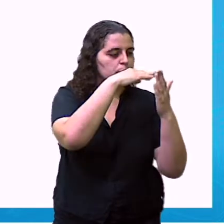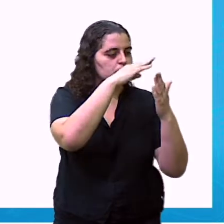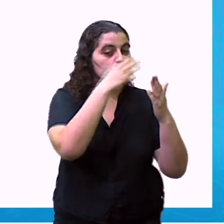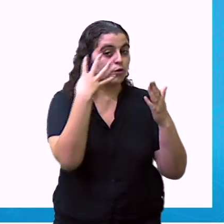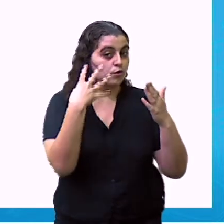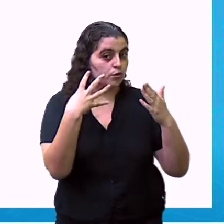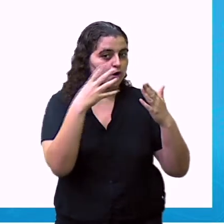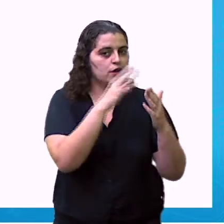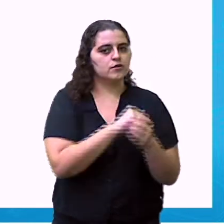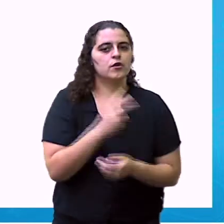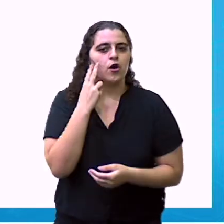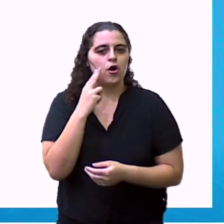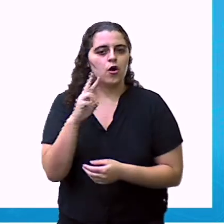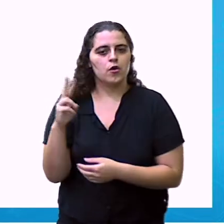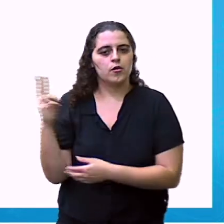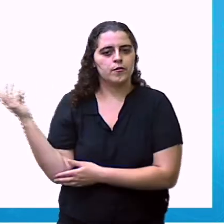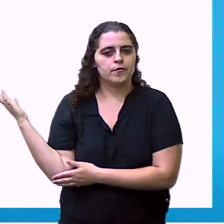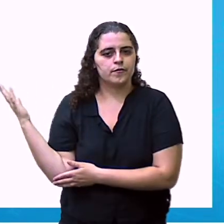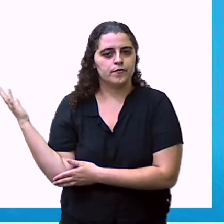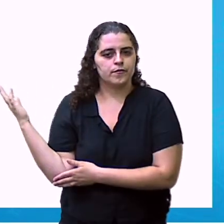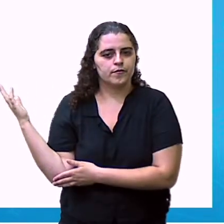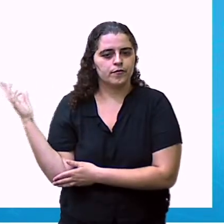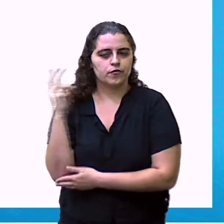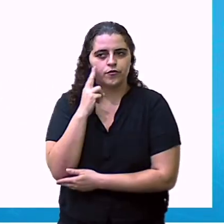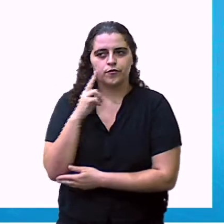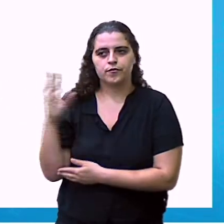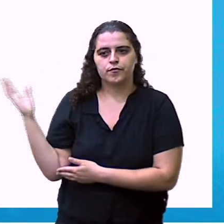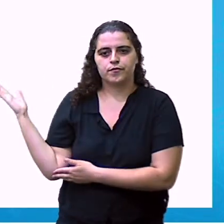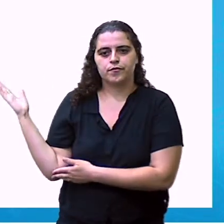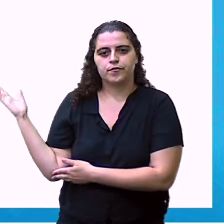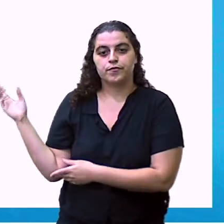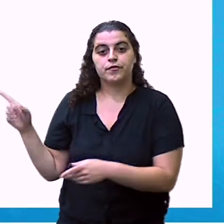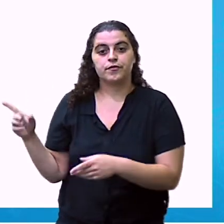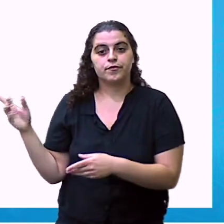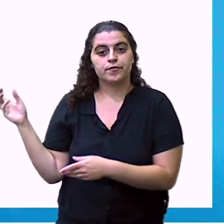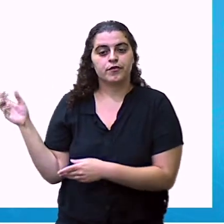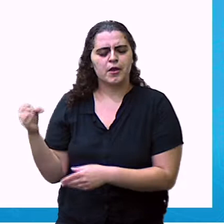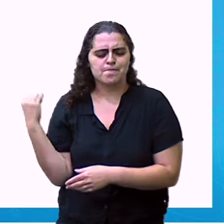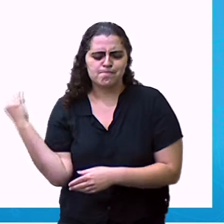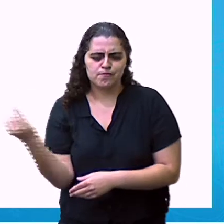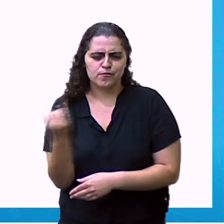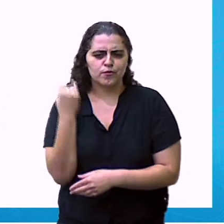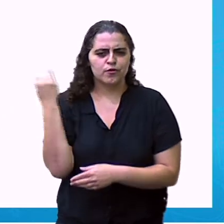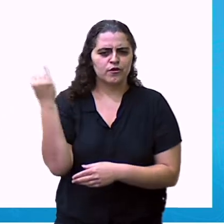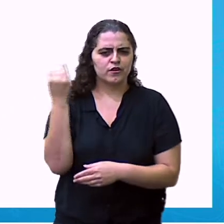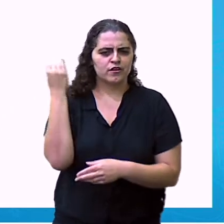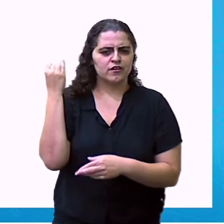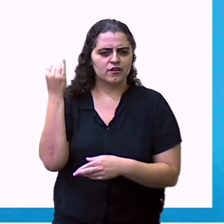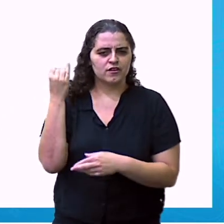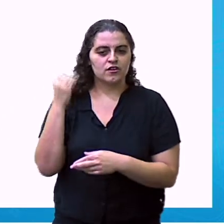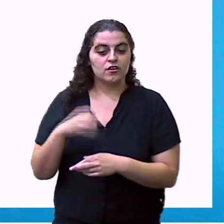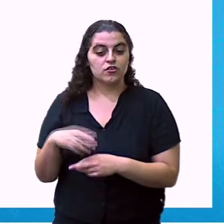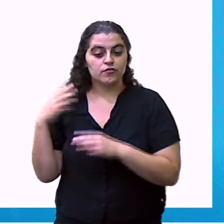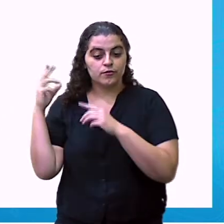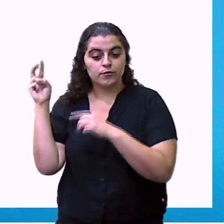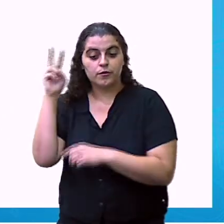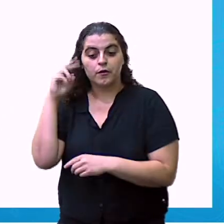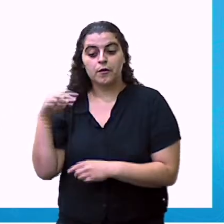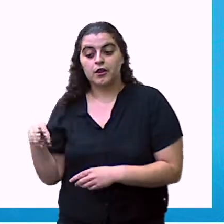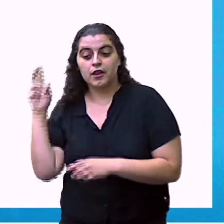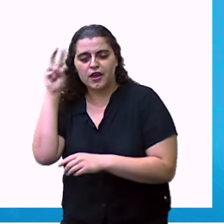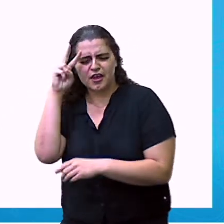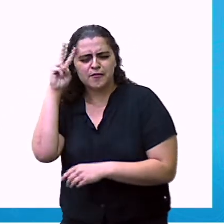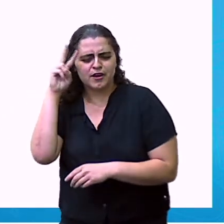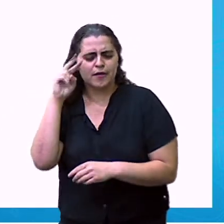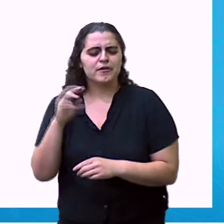também já vimos esse detalhe dentro da aula anterior. É importante fazer a revisão, porque agora nós vamos entender